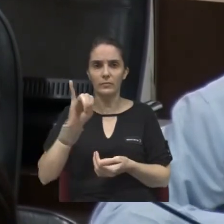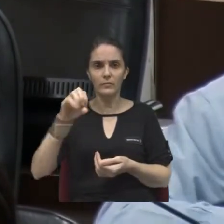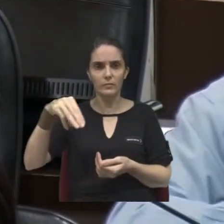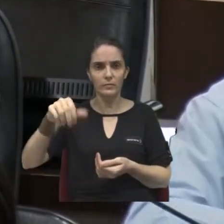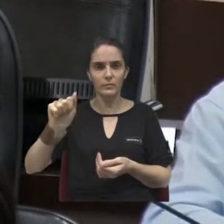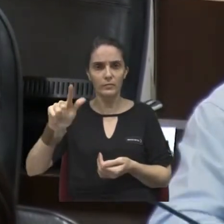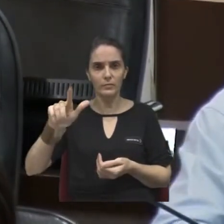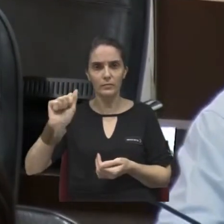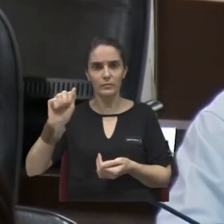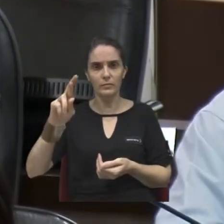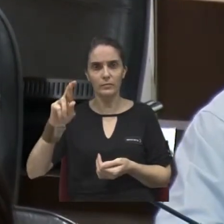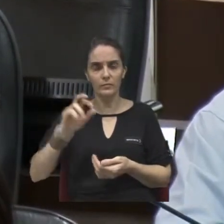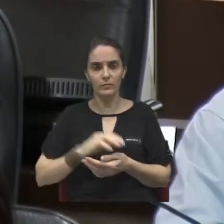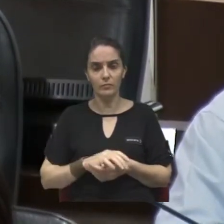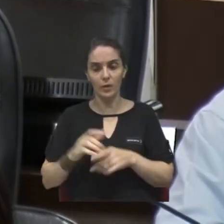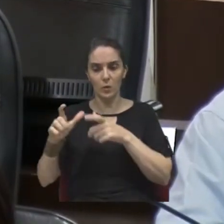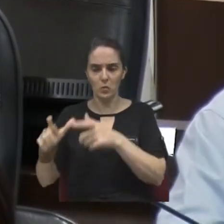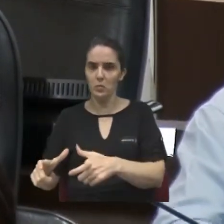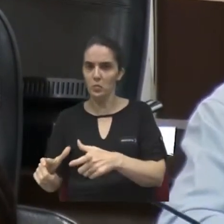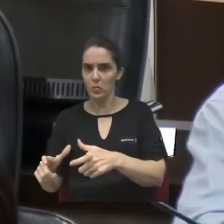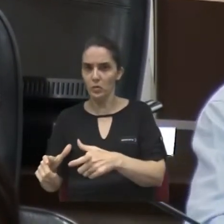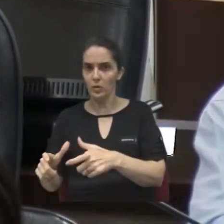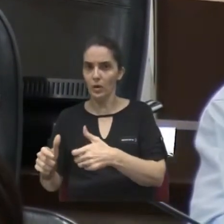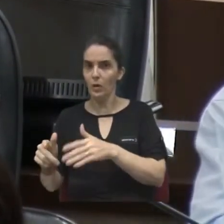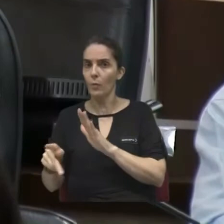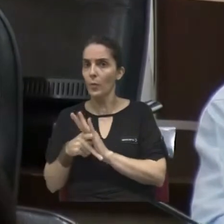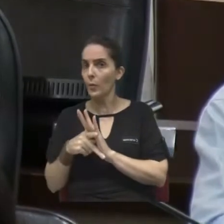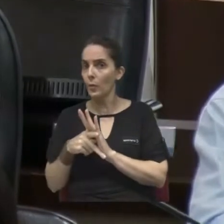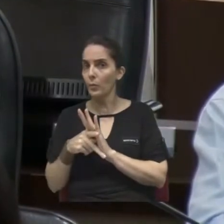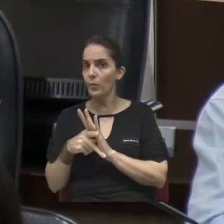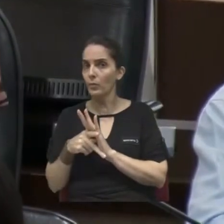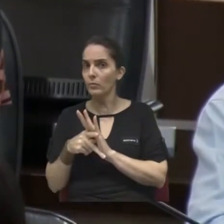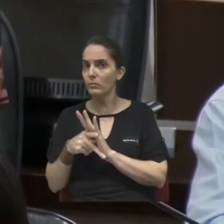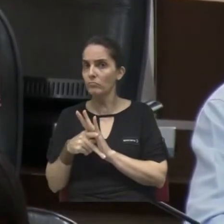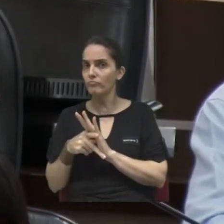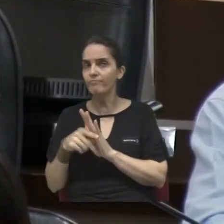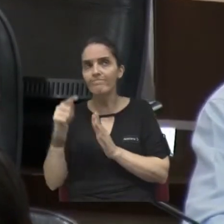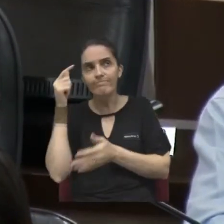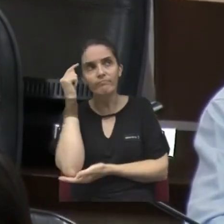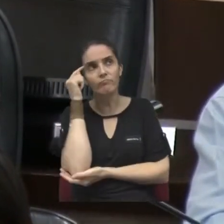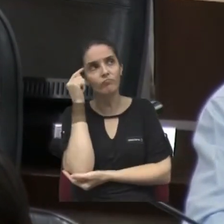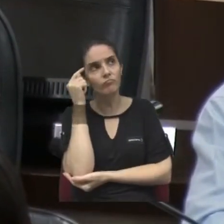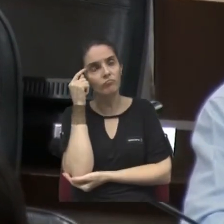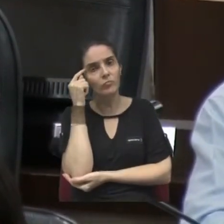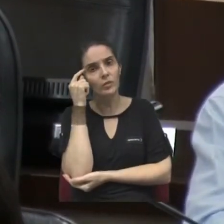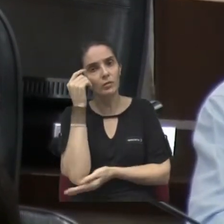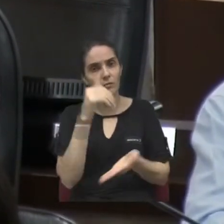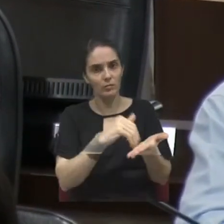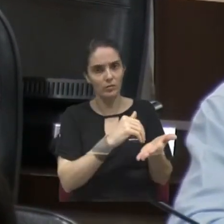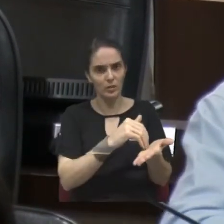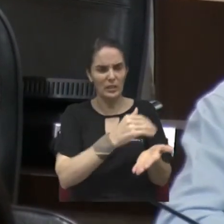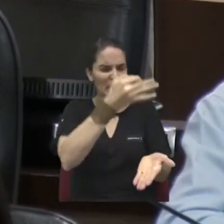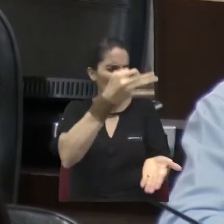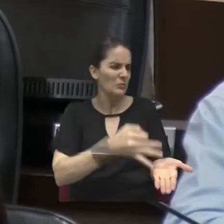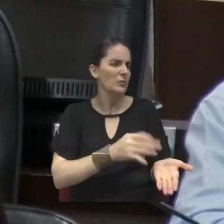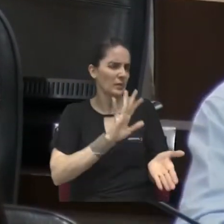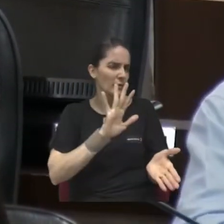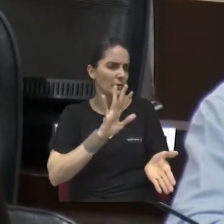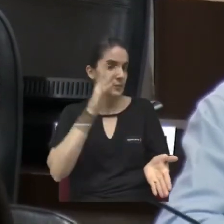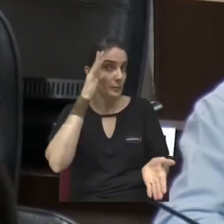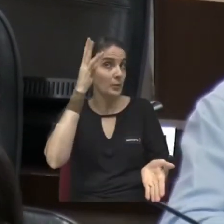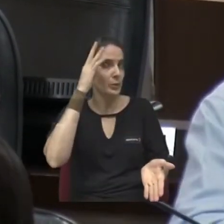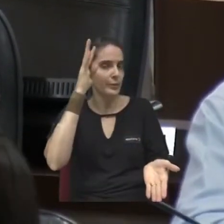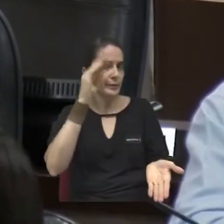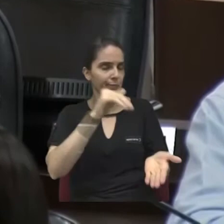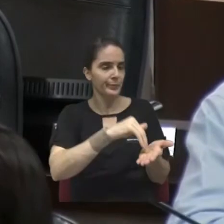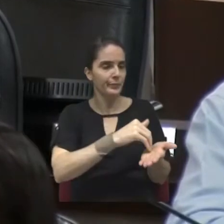aquele local é um local próprio, vamos pensar que o secretário esteja super certo, Cleiton e Carol,